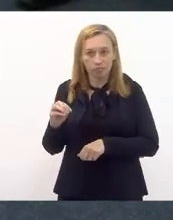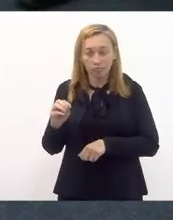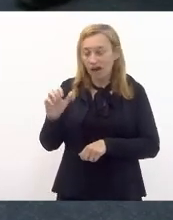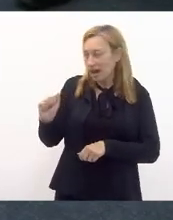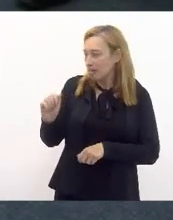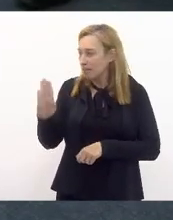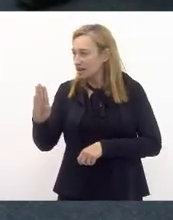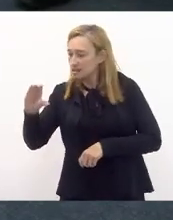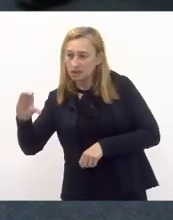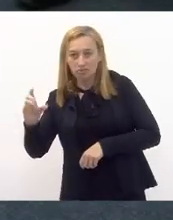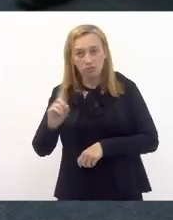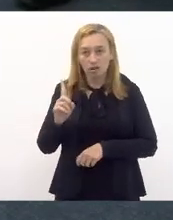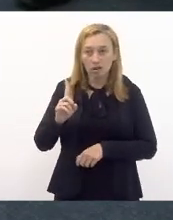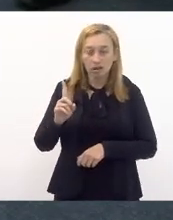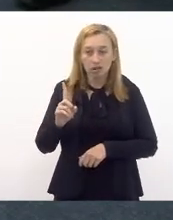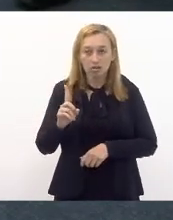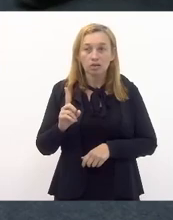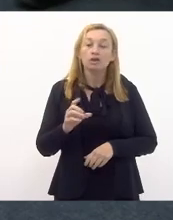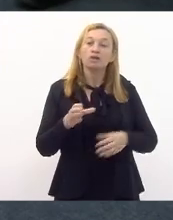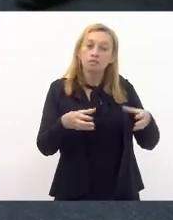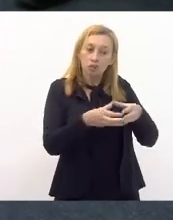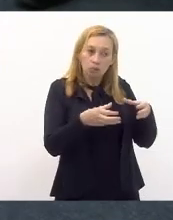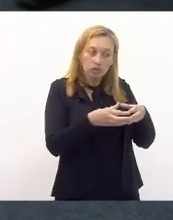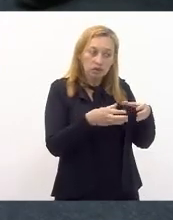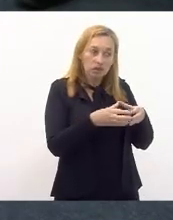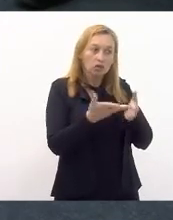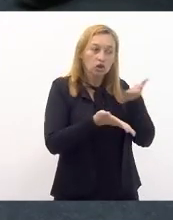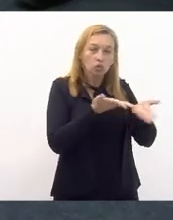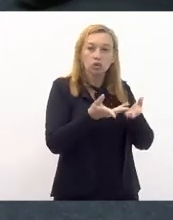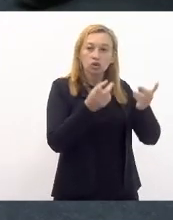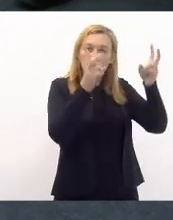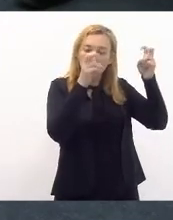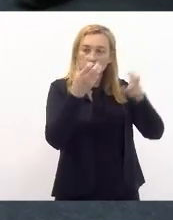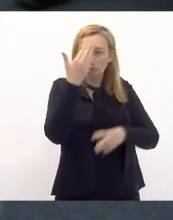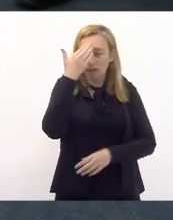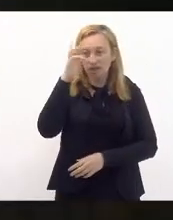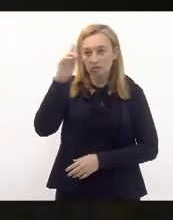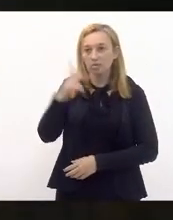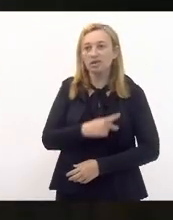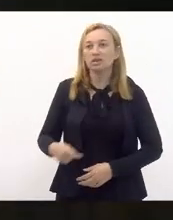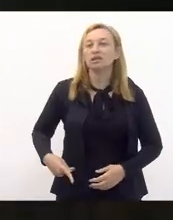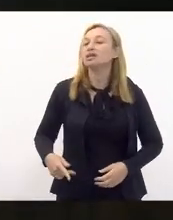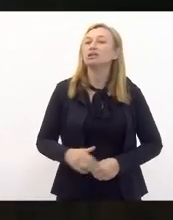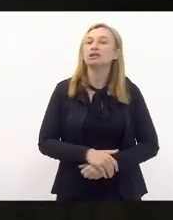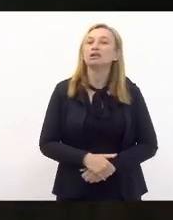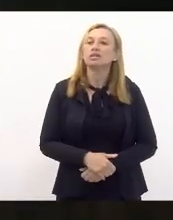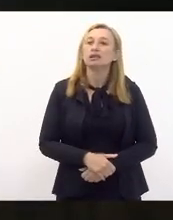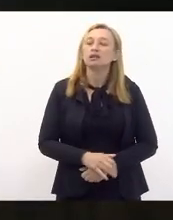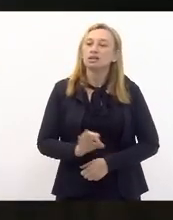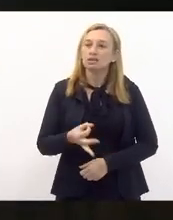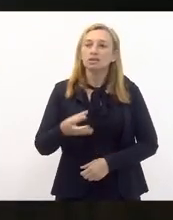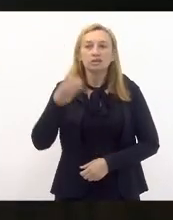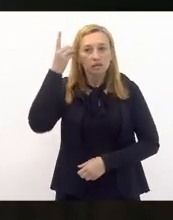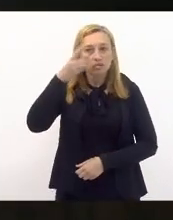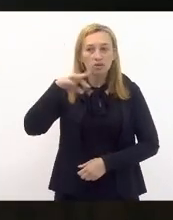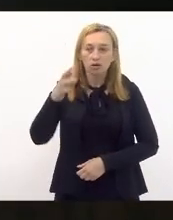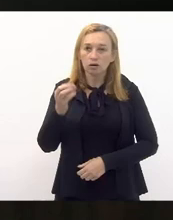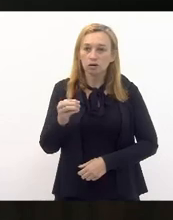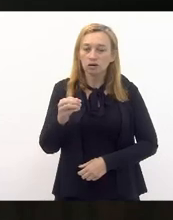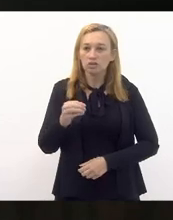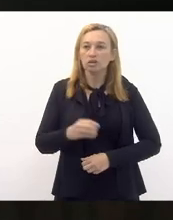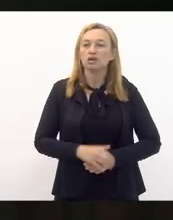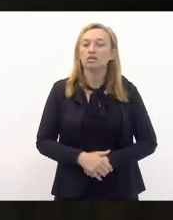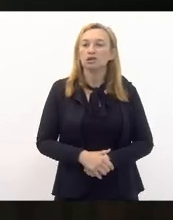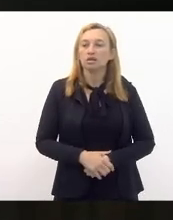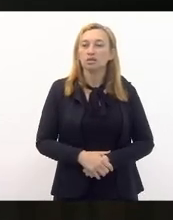gabinete árvore gabinete cê tem que ser para comissão que trata do tema Muito obrigado senhor presidente é válida Deputado Bruno dauaire é